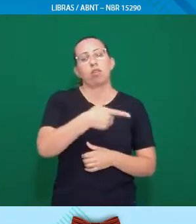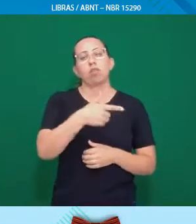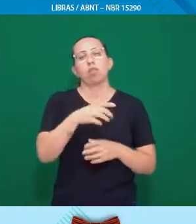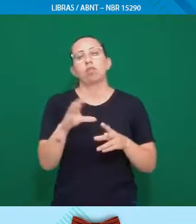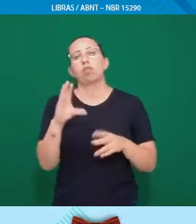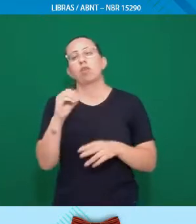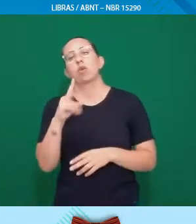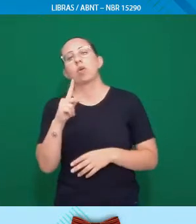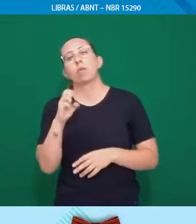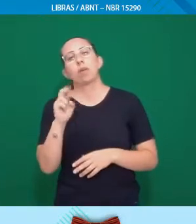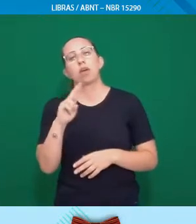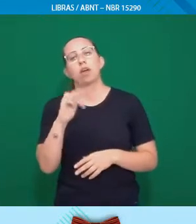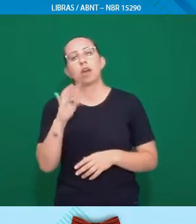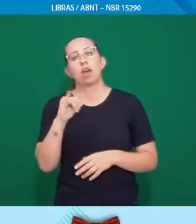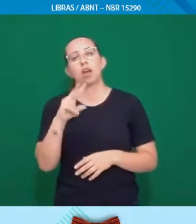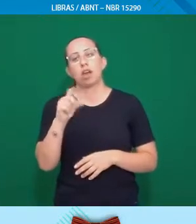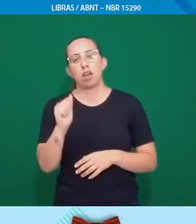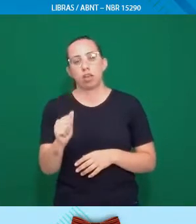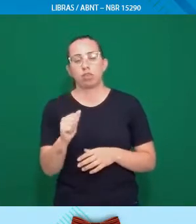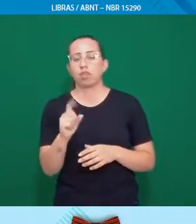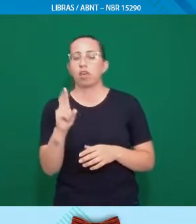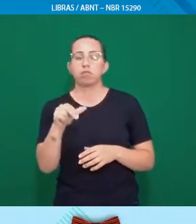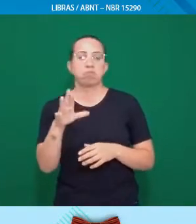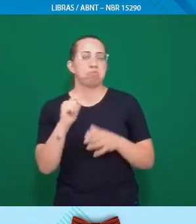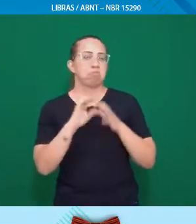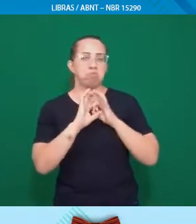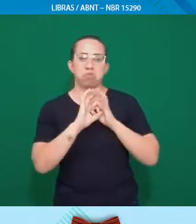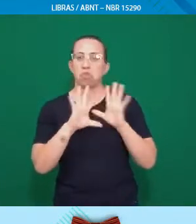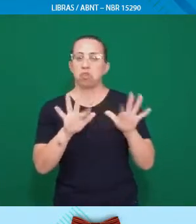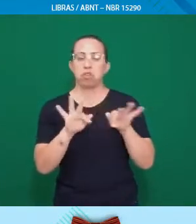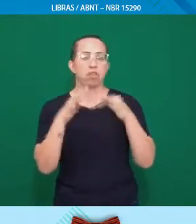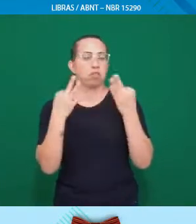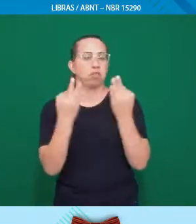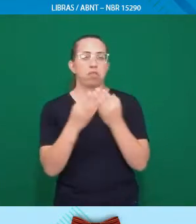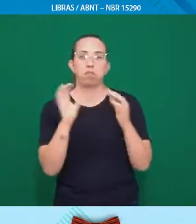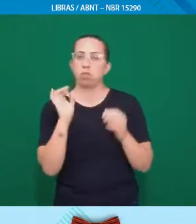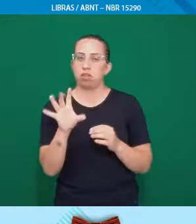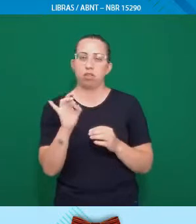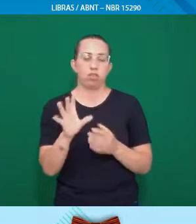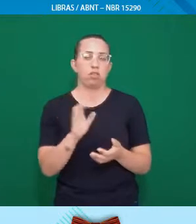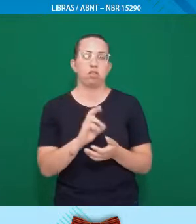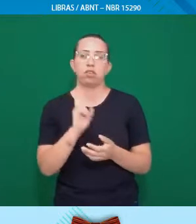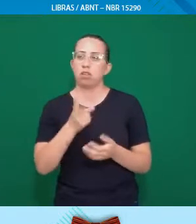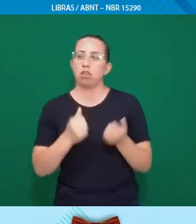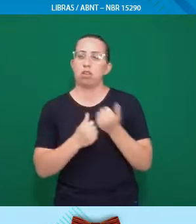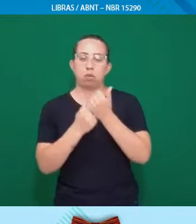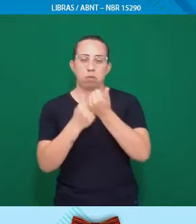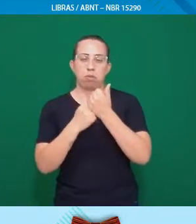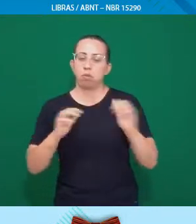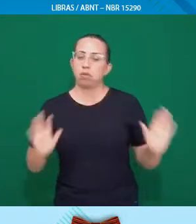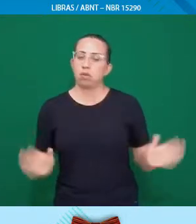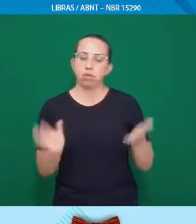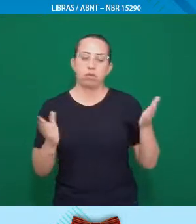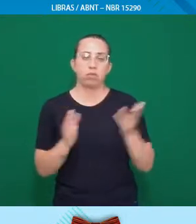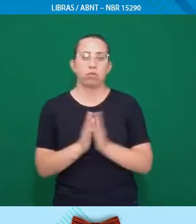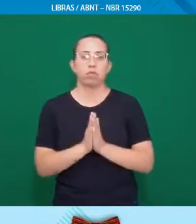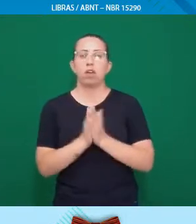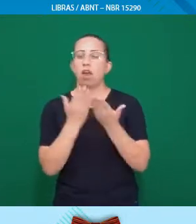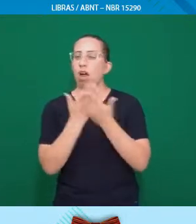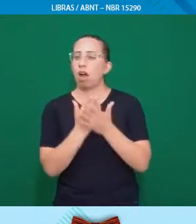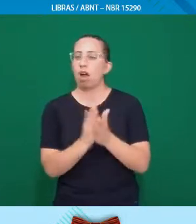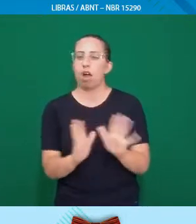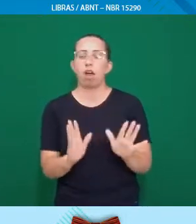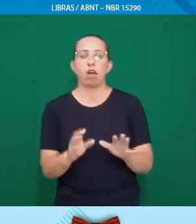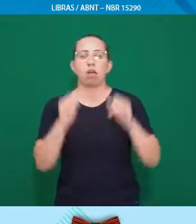cooperativas aí e não deixa com que a as famílias desamparadas que nós passou a pandemia de a